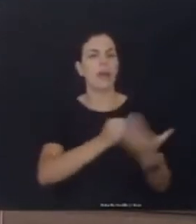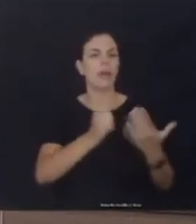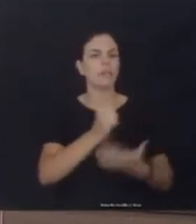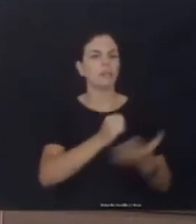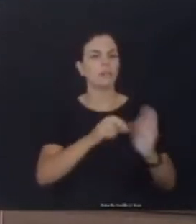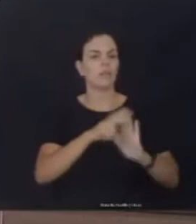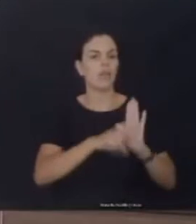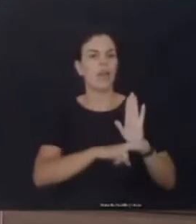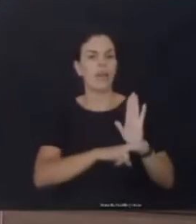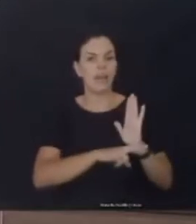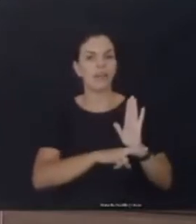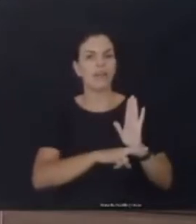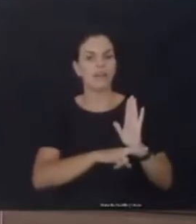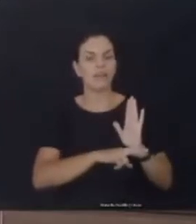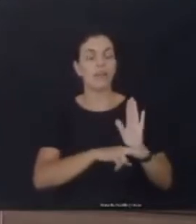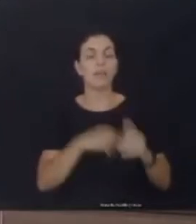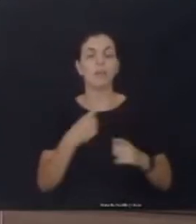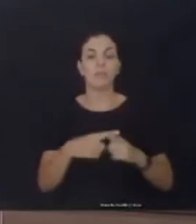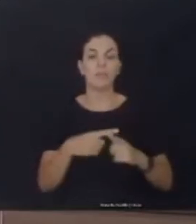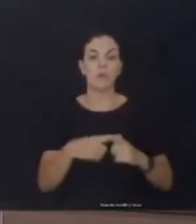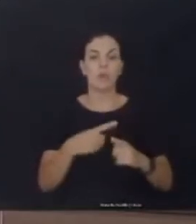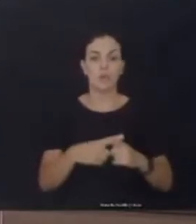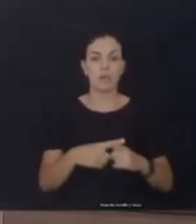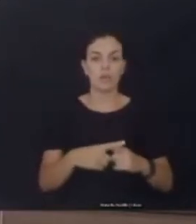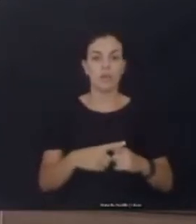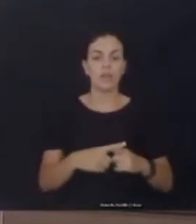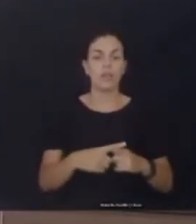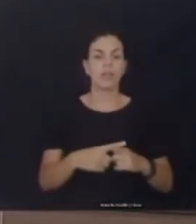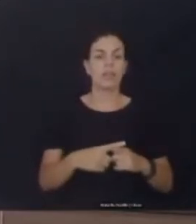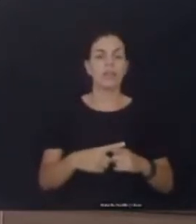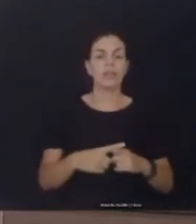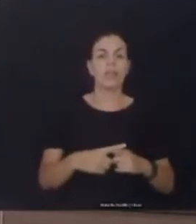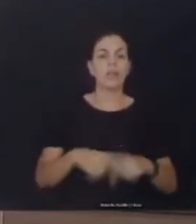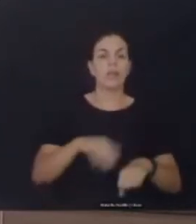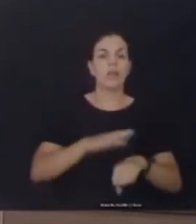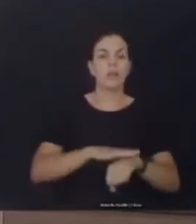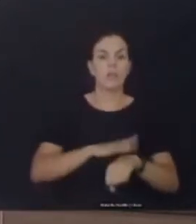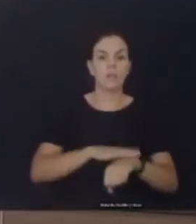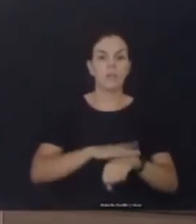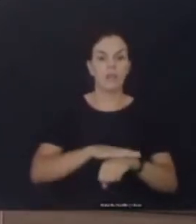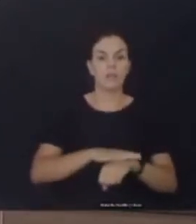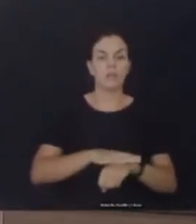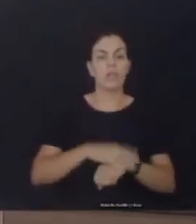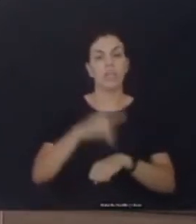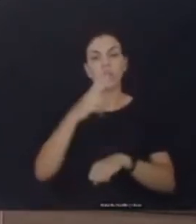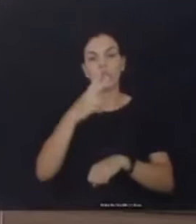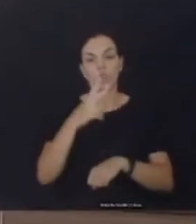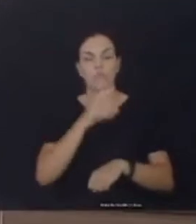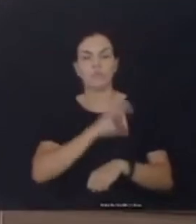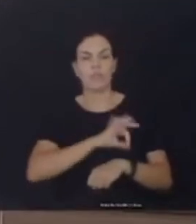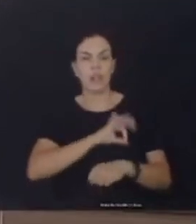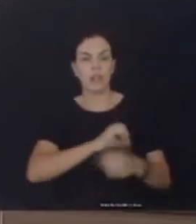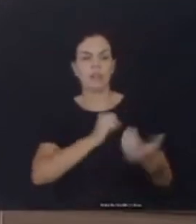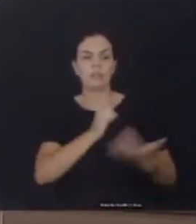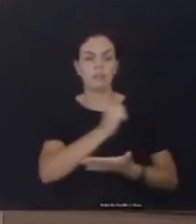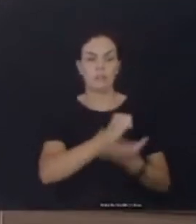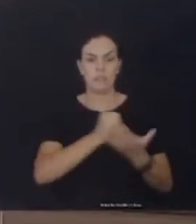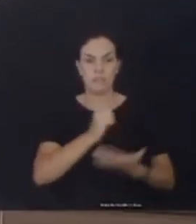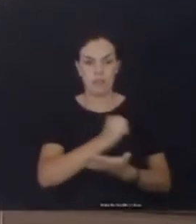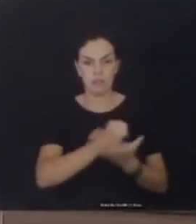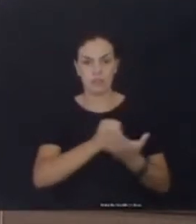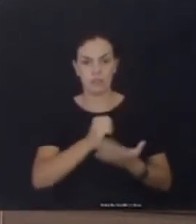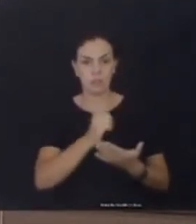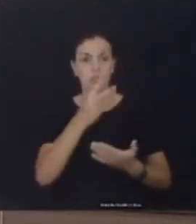institui o recolhimento a partir de 2 salários, veja, entre